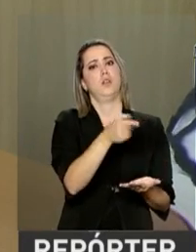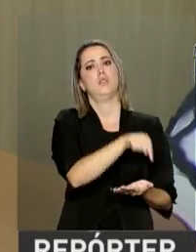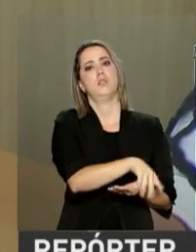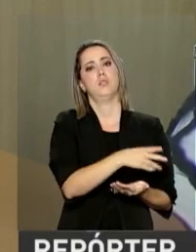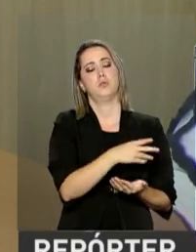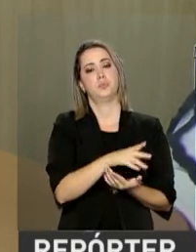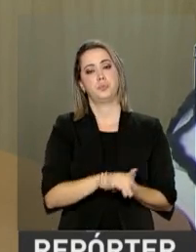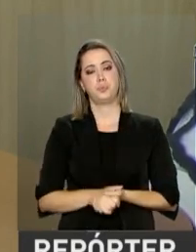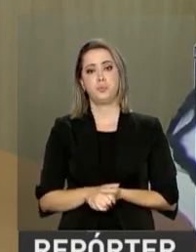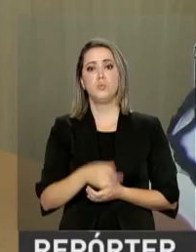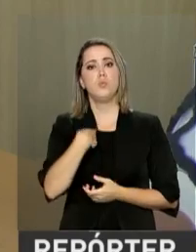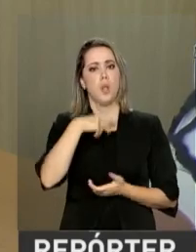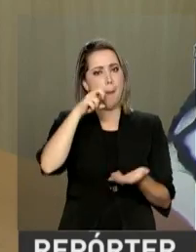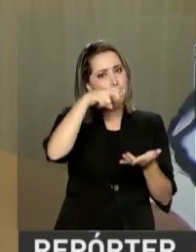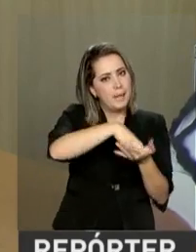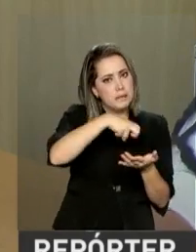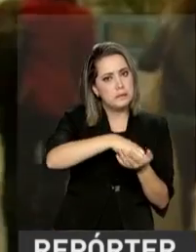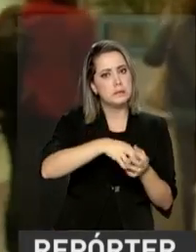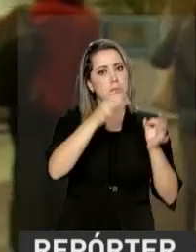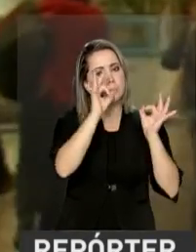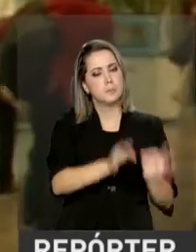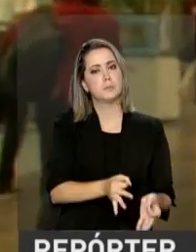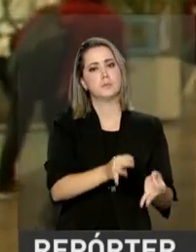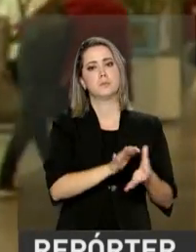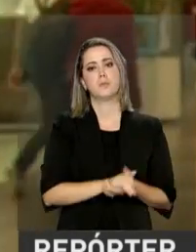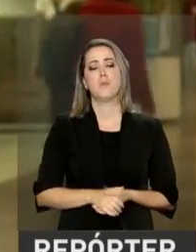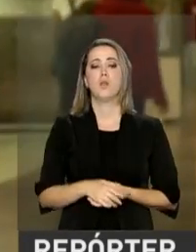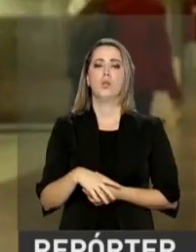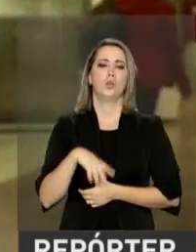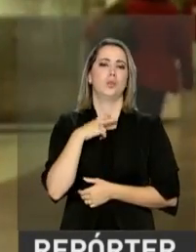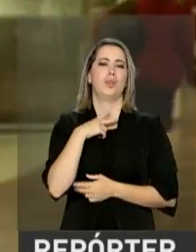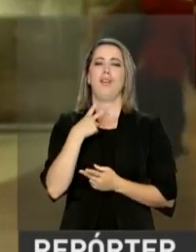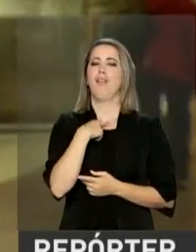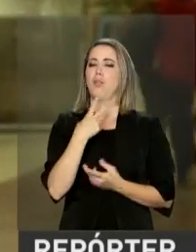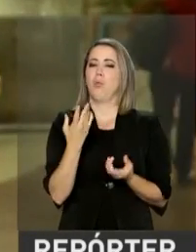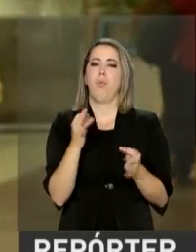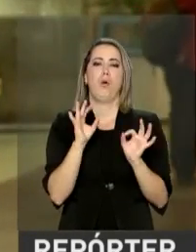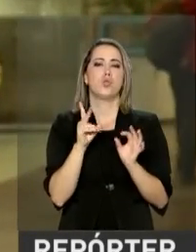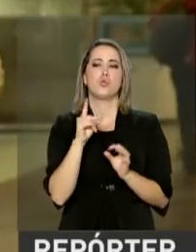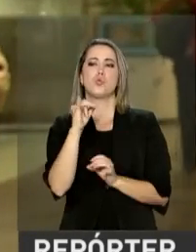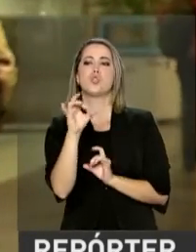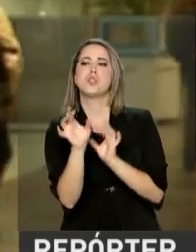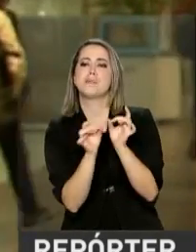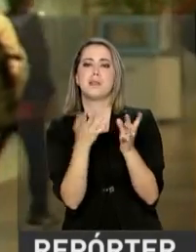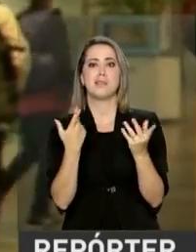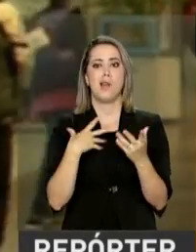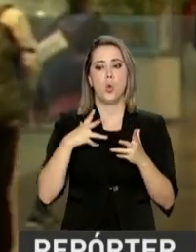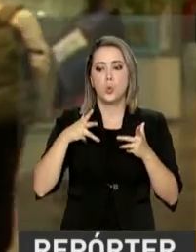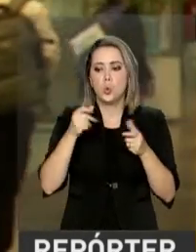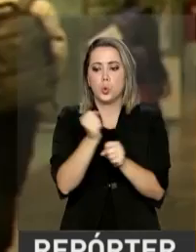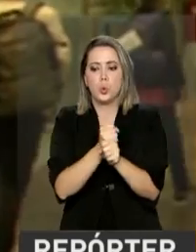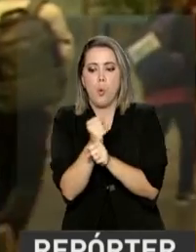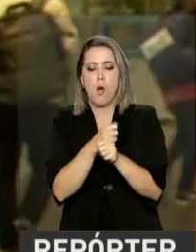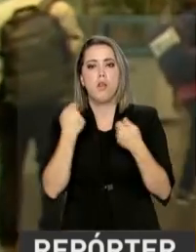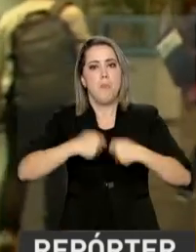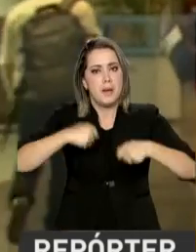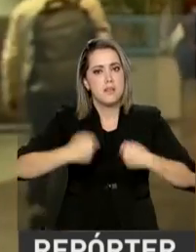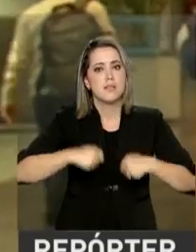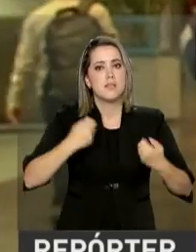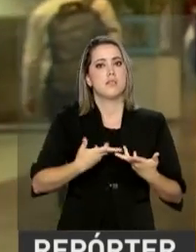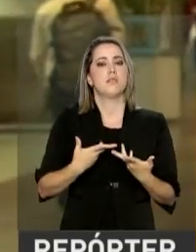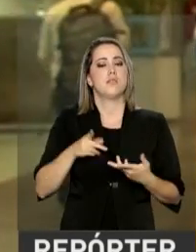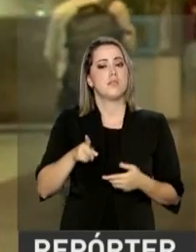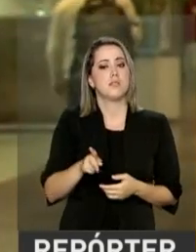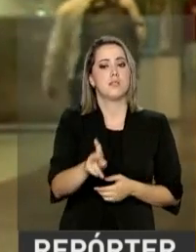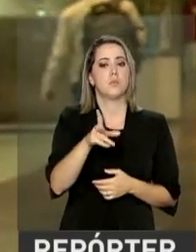ediondo com penas duras e rígidas eu acho que não tem que ter uma data específica Tem que denunciar o ano todo a vida toda o tempo todo